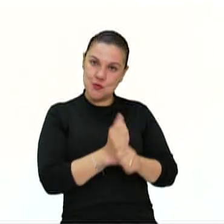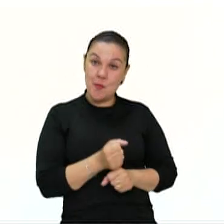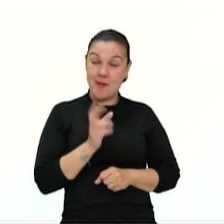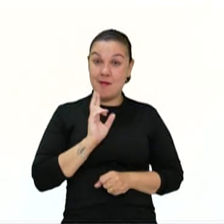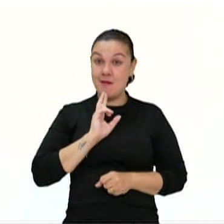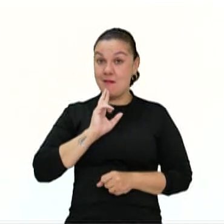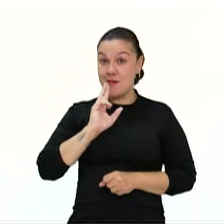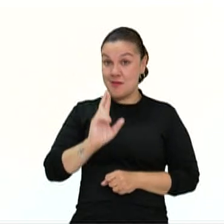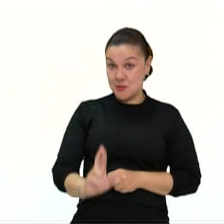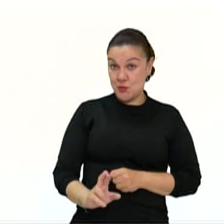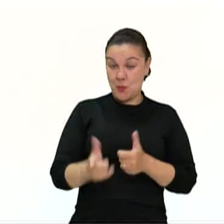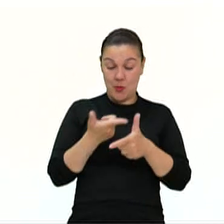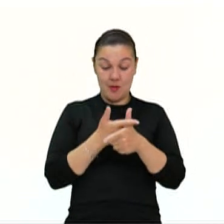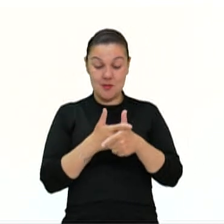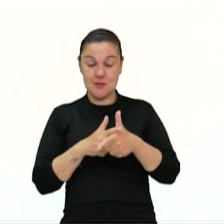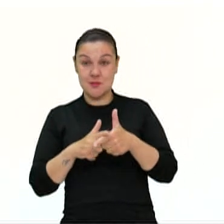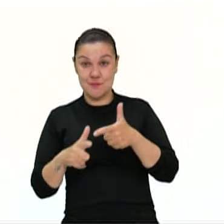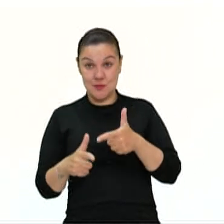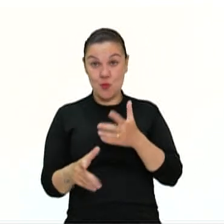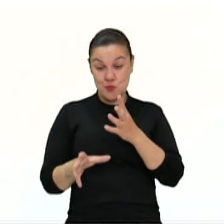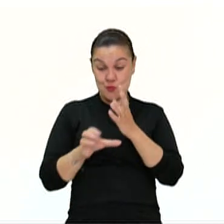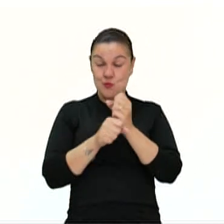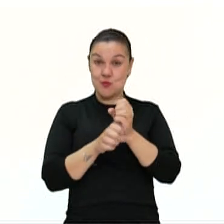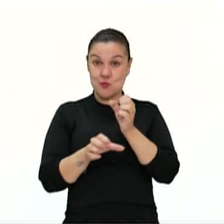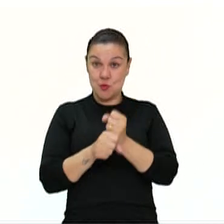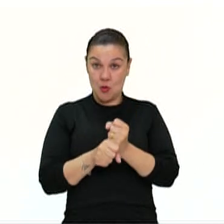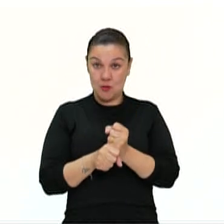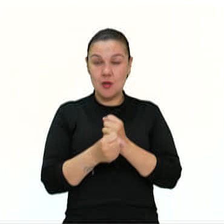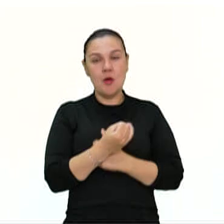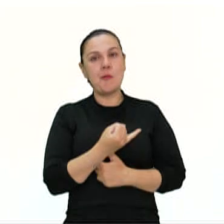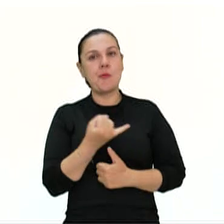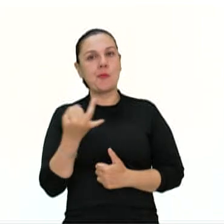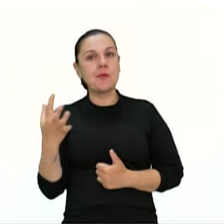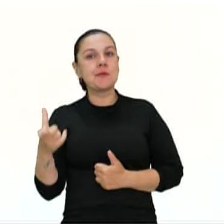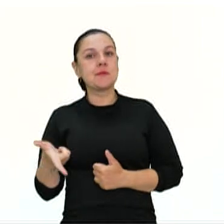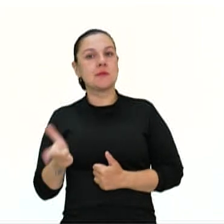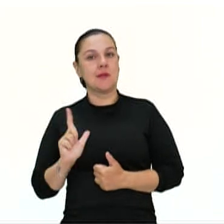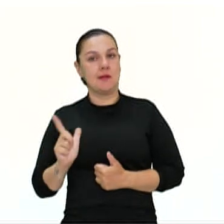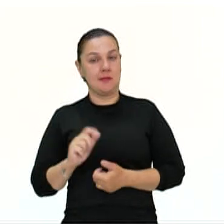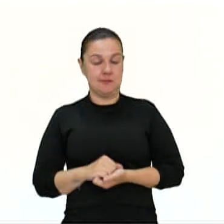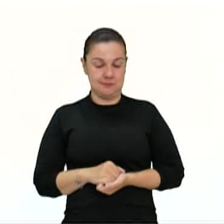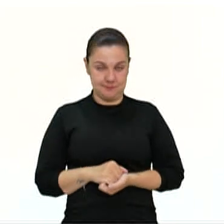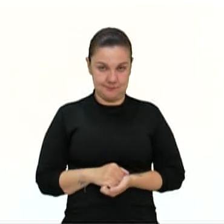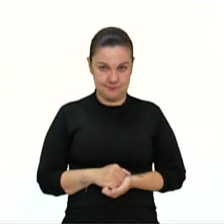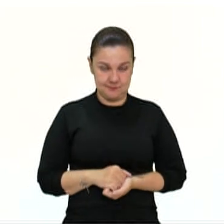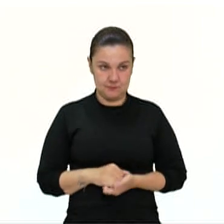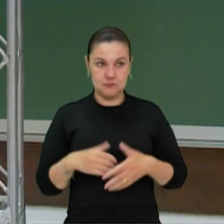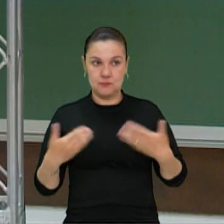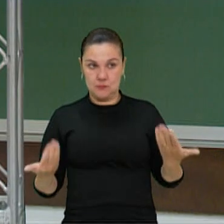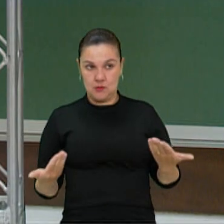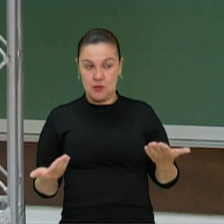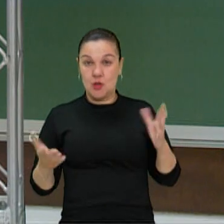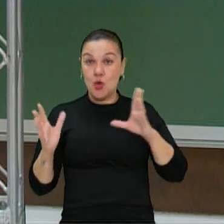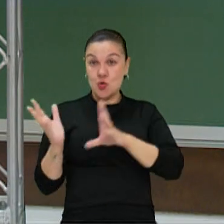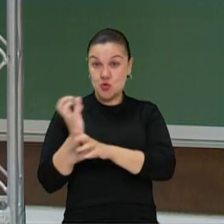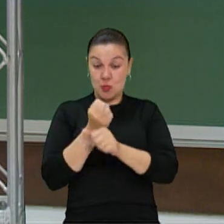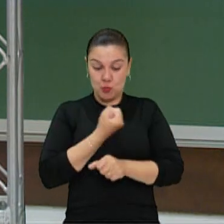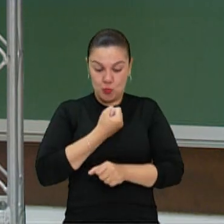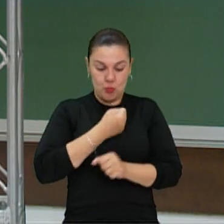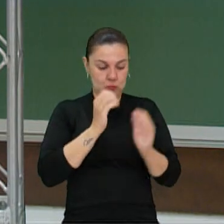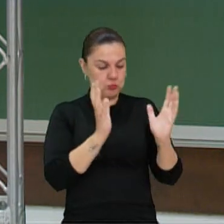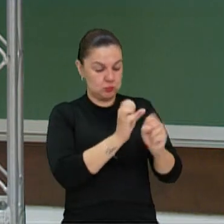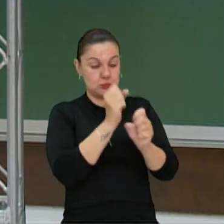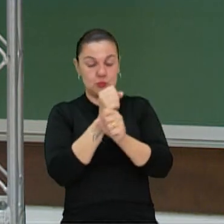do resultado da divisão da soma desses números pela quantidade de números somados. Então, eu somo todos os